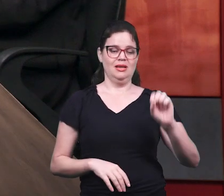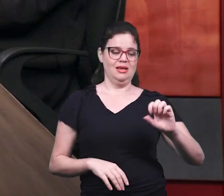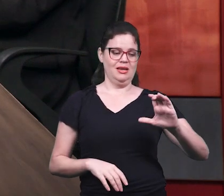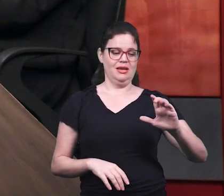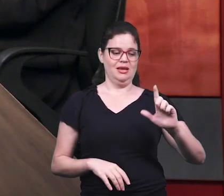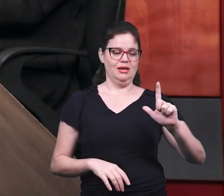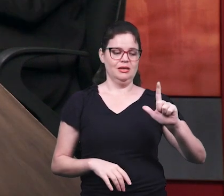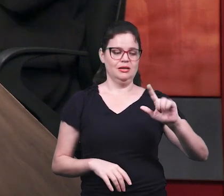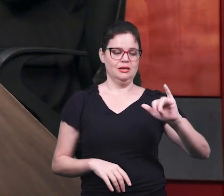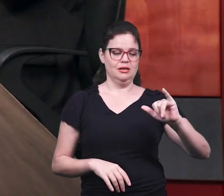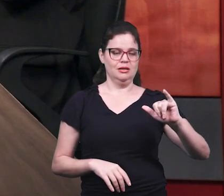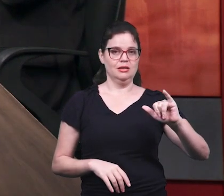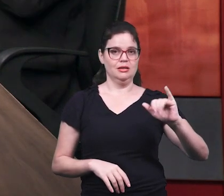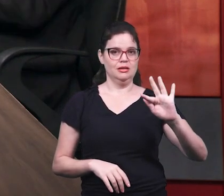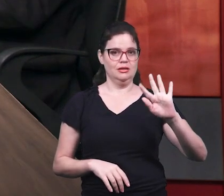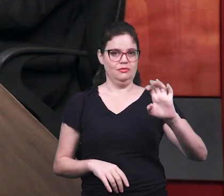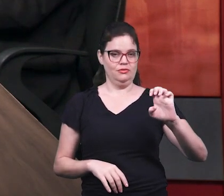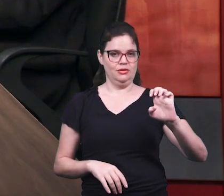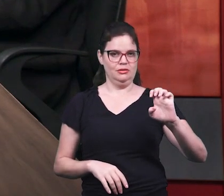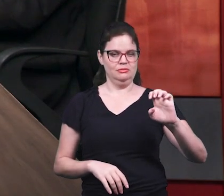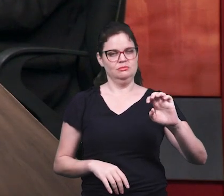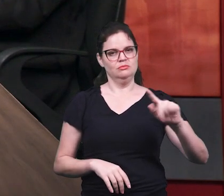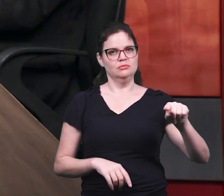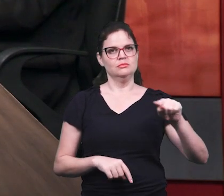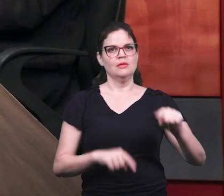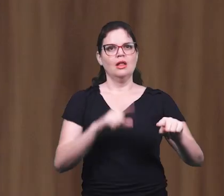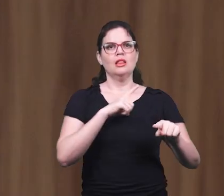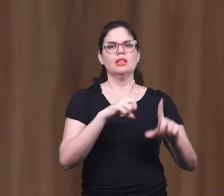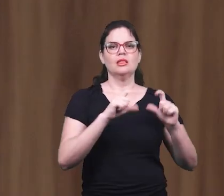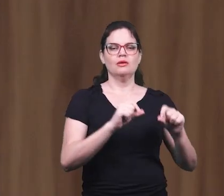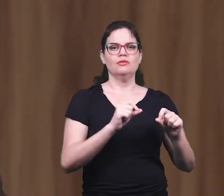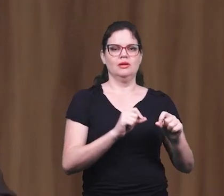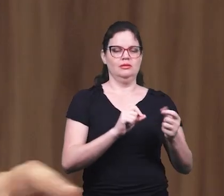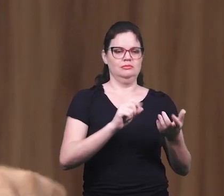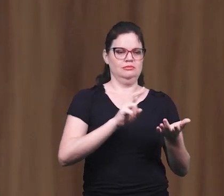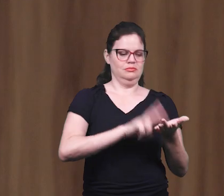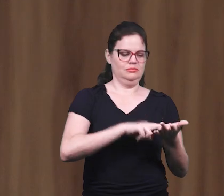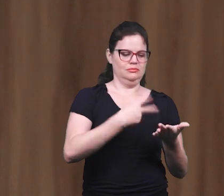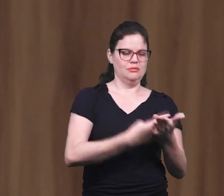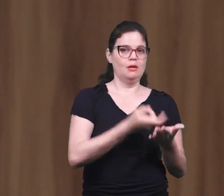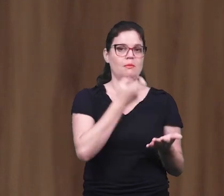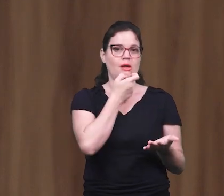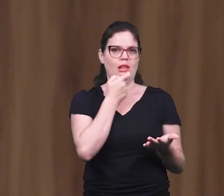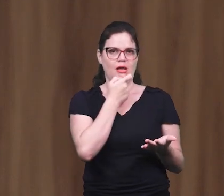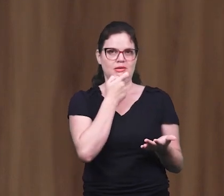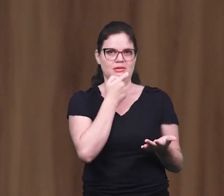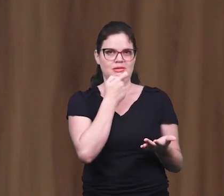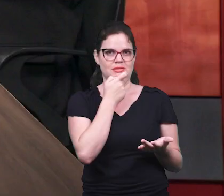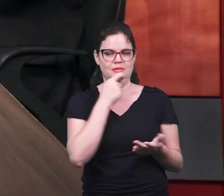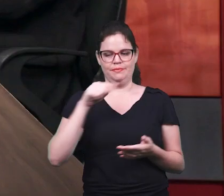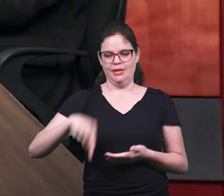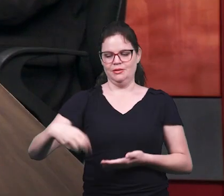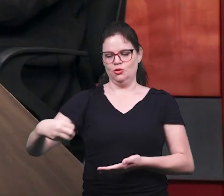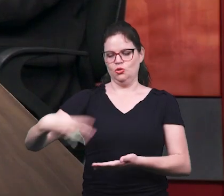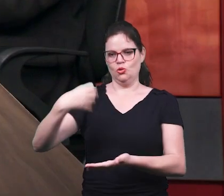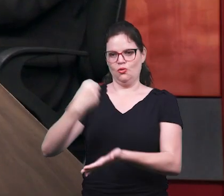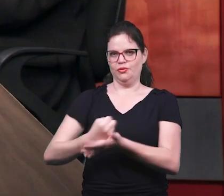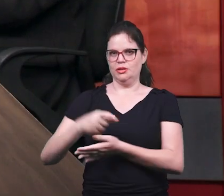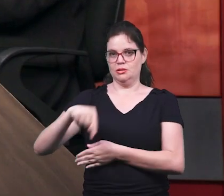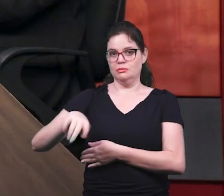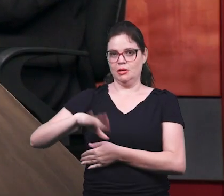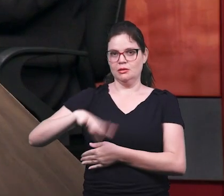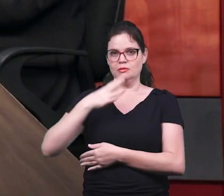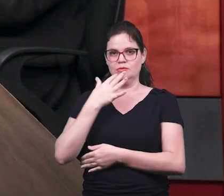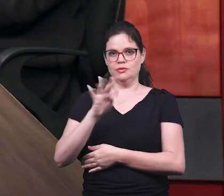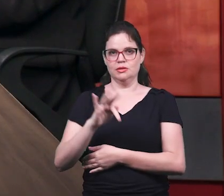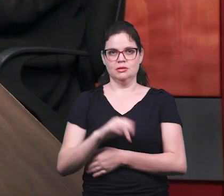ele já traz a tradução da Vulgata para o inglês também. O Pedro Valdo foi só o Novo Testamento que Novo Testamento,